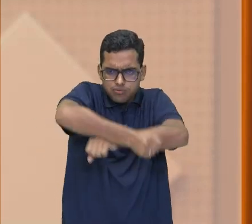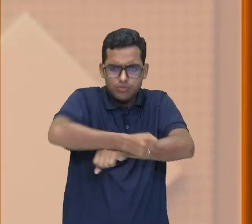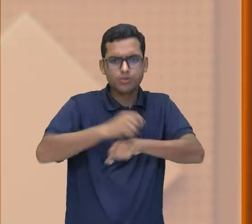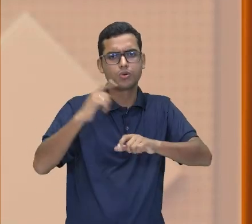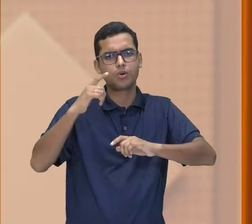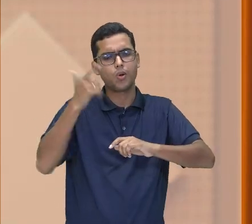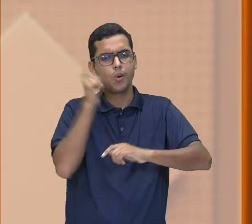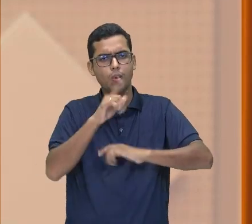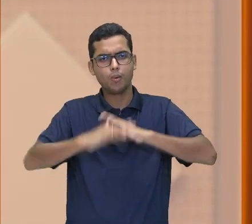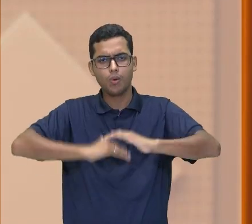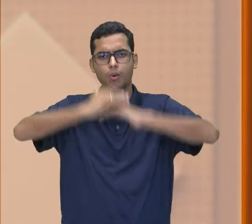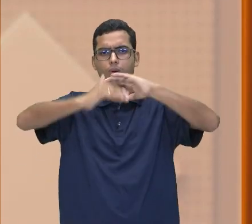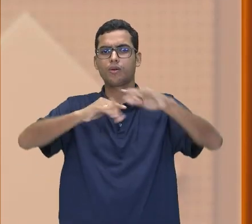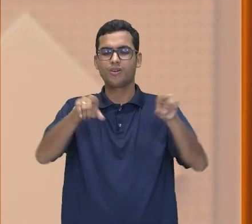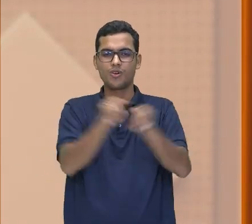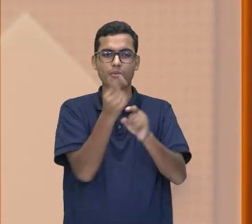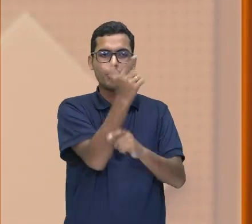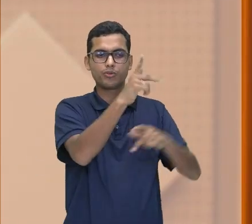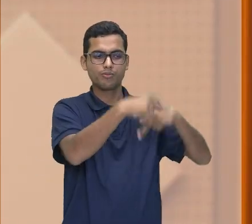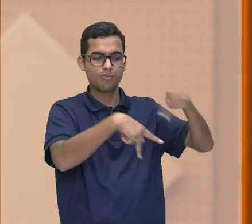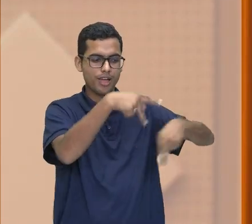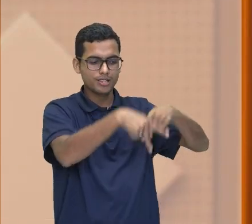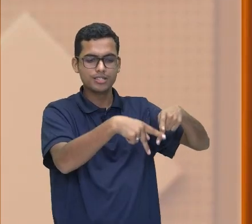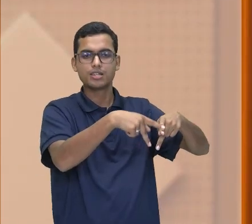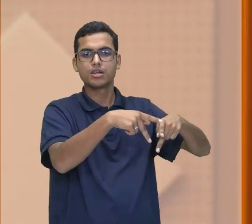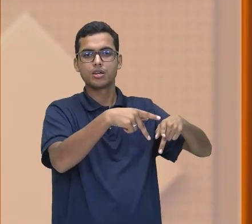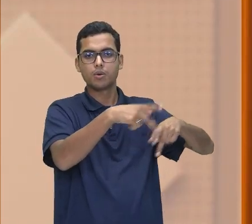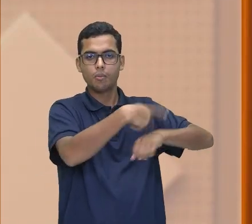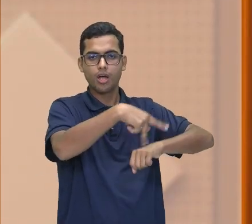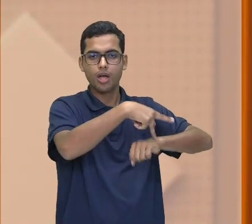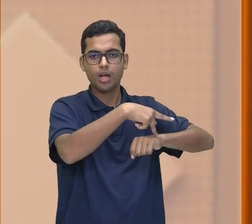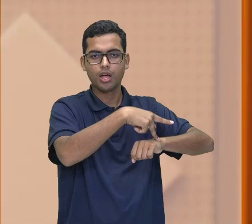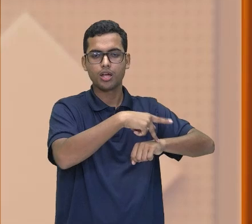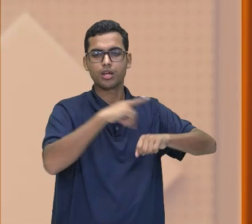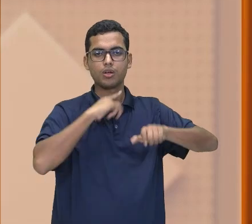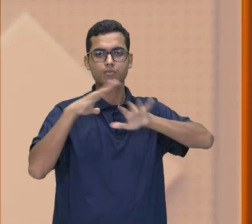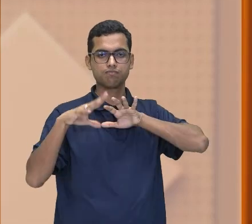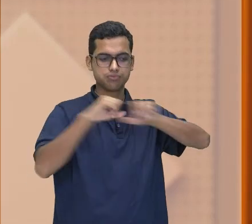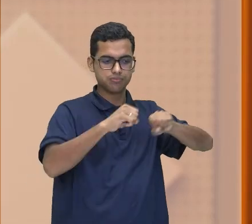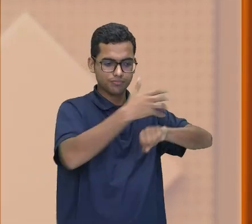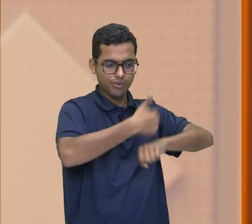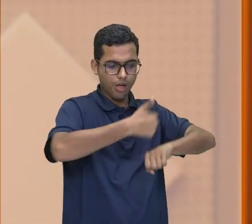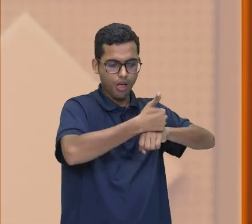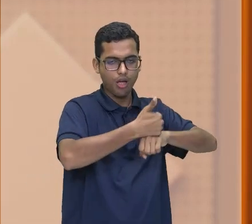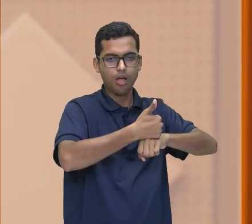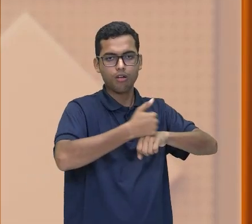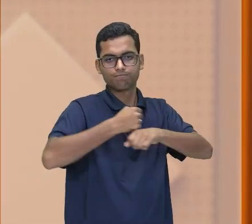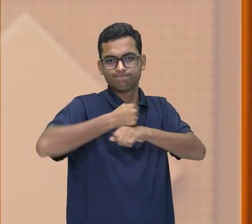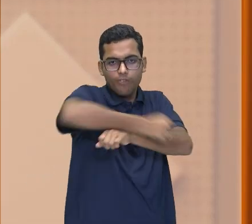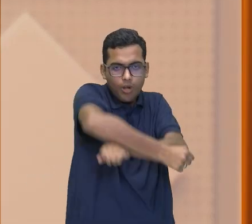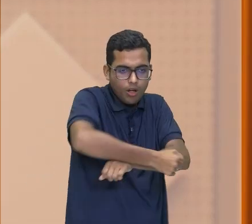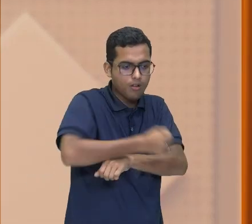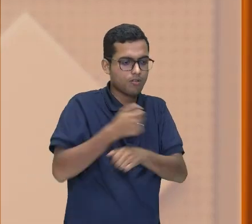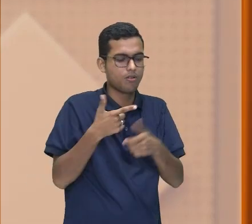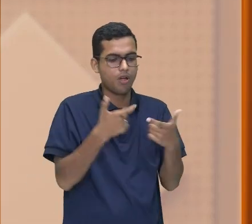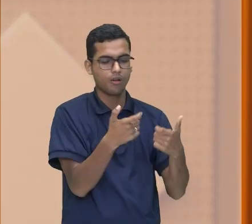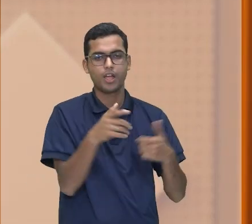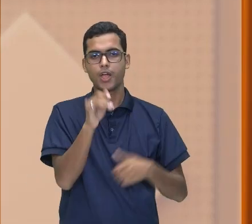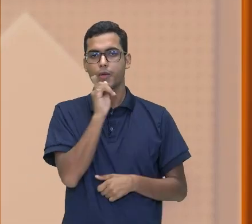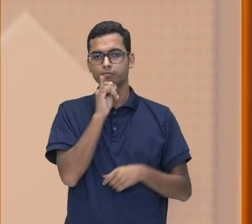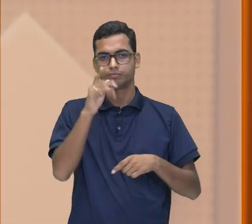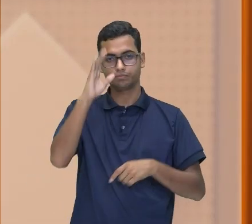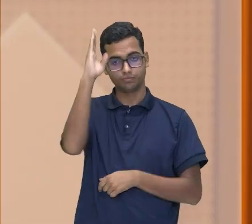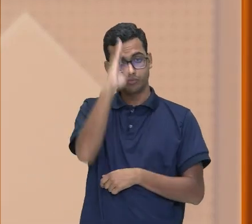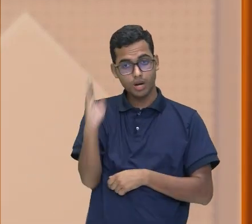desenvolvimento bélico inferior, certo? A exemplo disso, nós temos a conquista dos portugueses com os indígenas aqui no